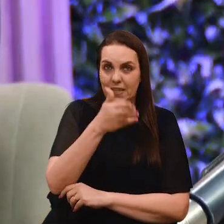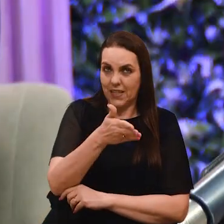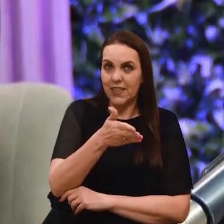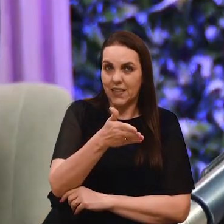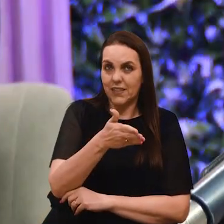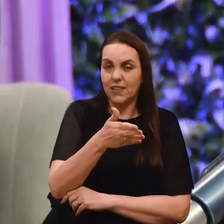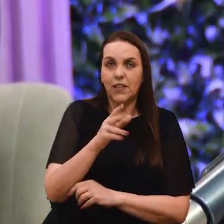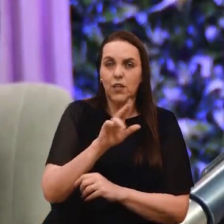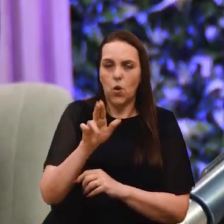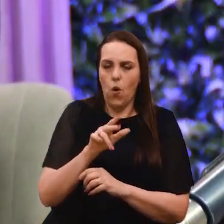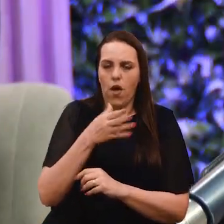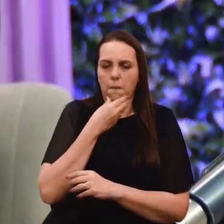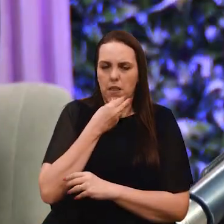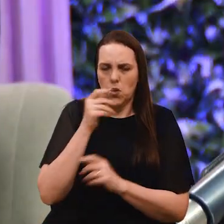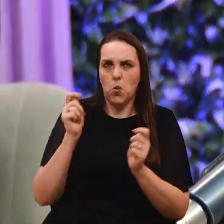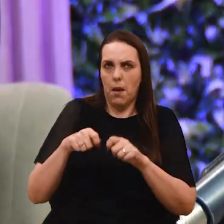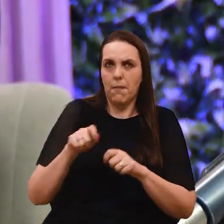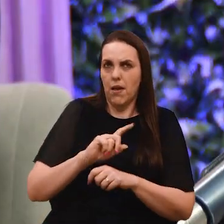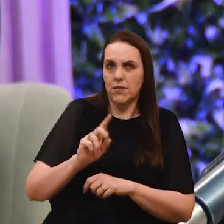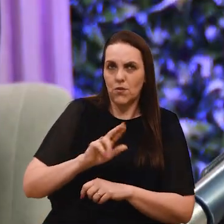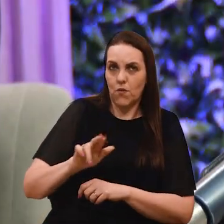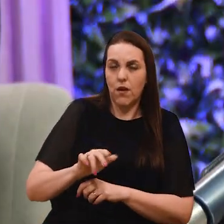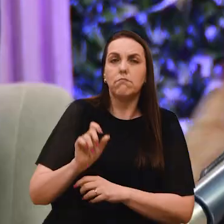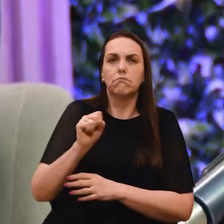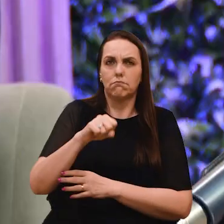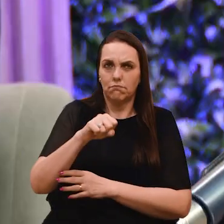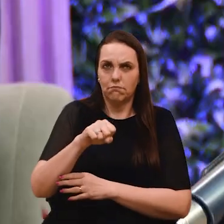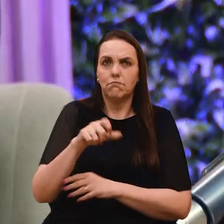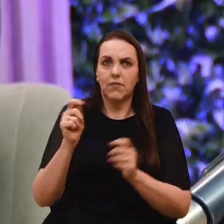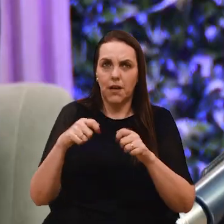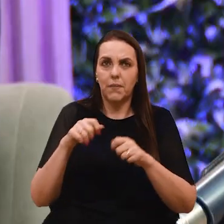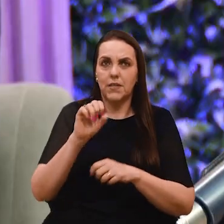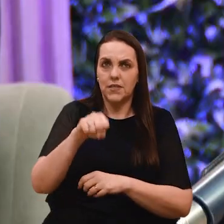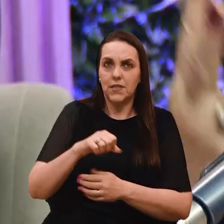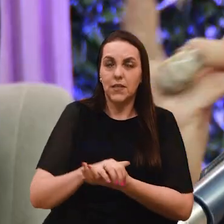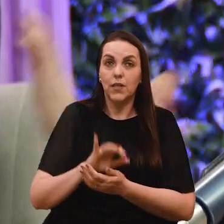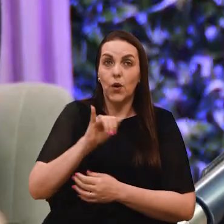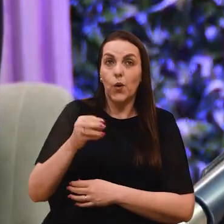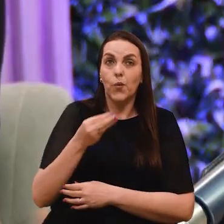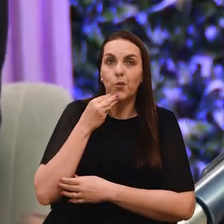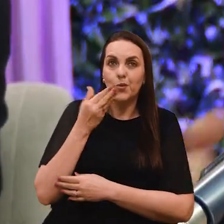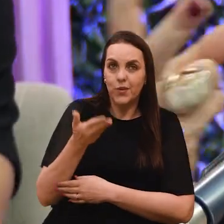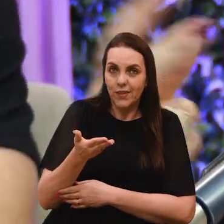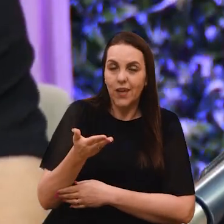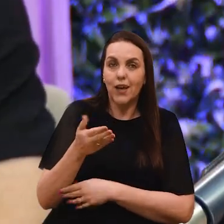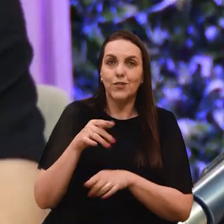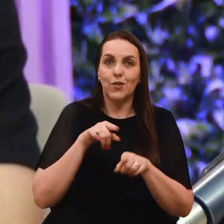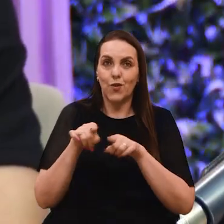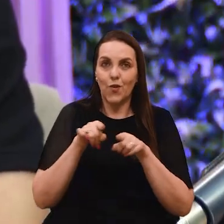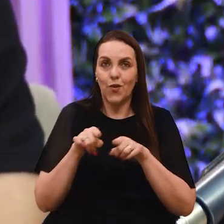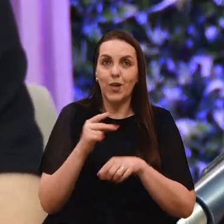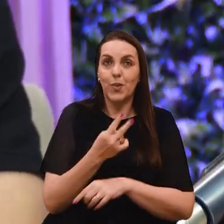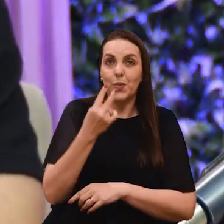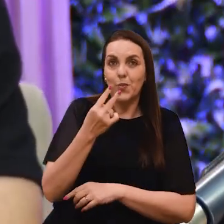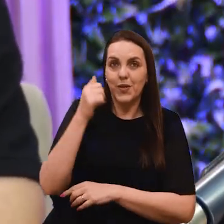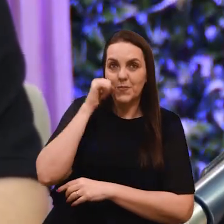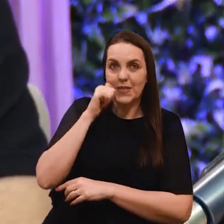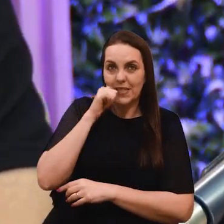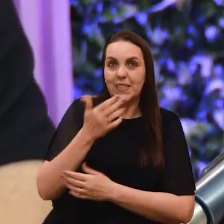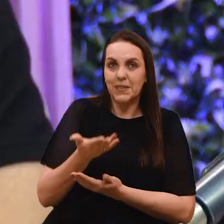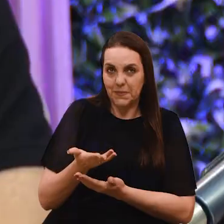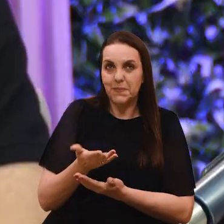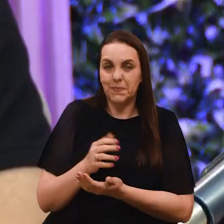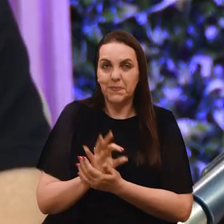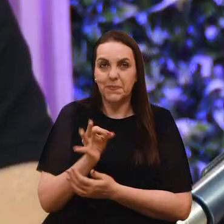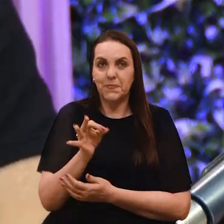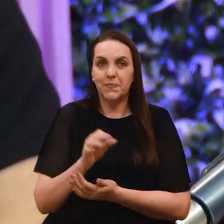meninos não são capazes, são, mas vê como teve a oportunidade de concorrer duas gurias, né? Sim, teve